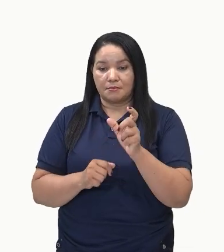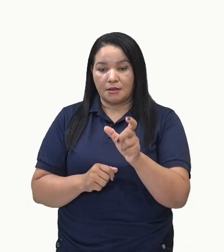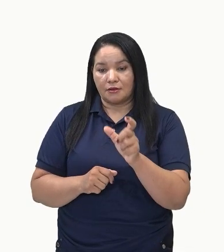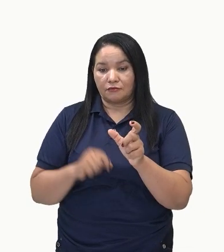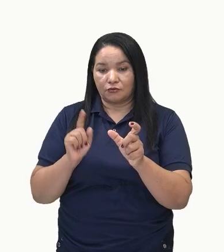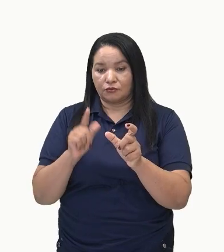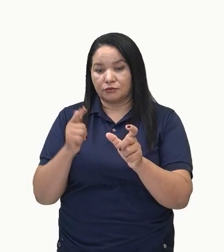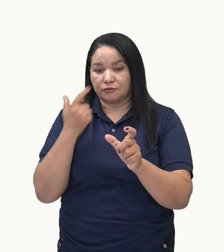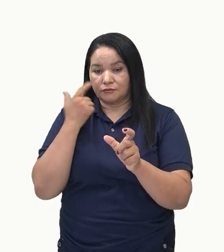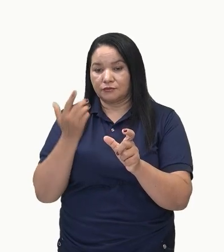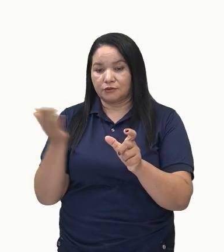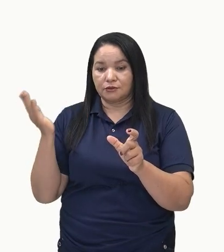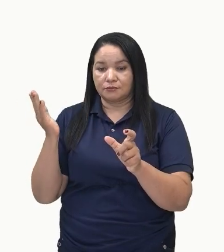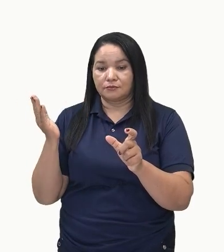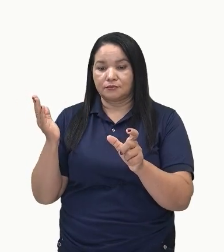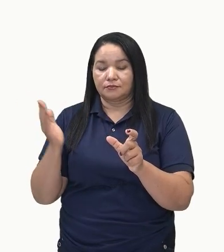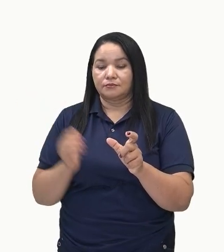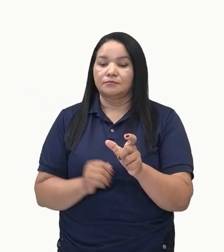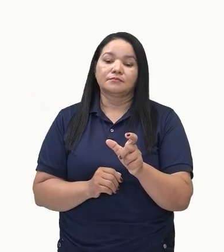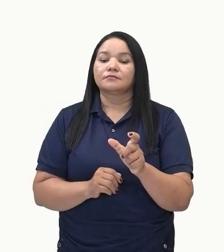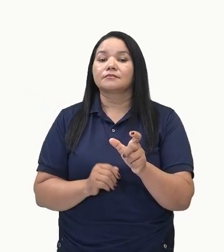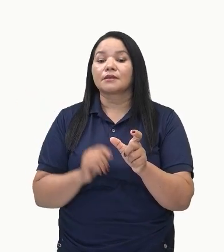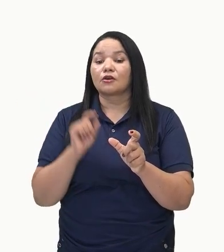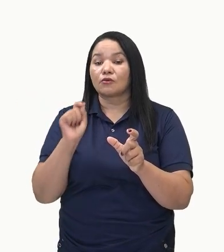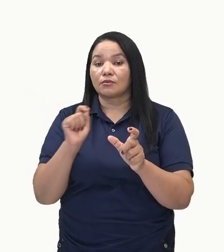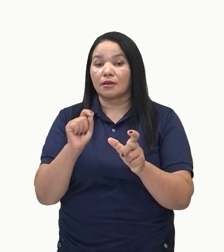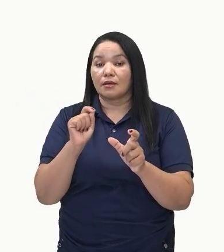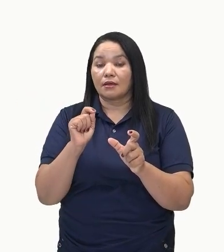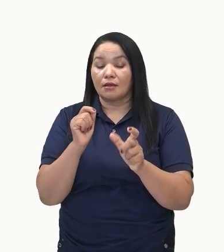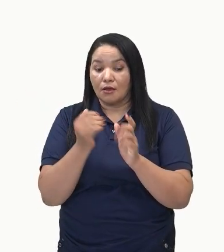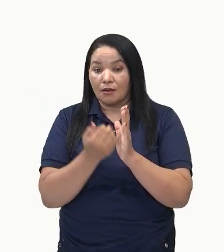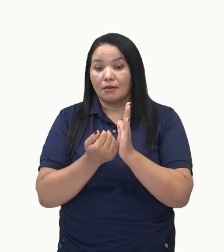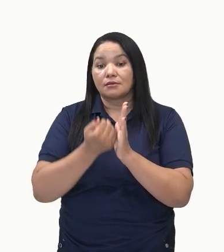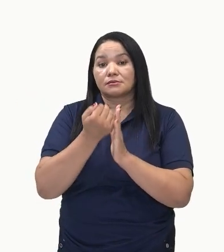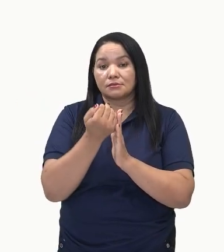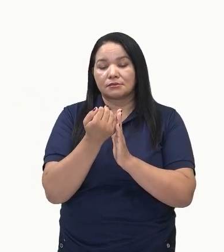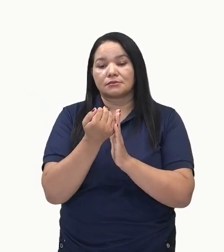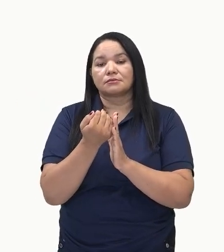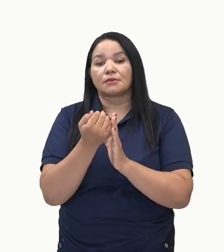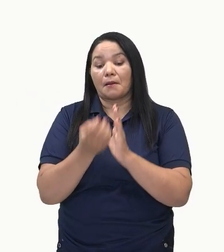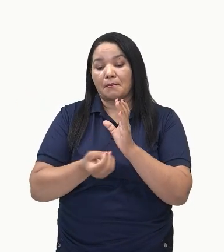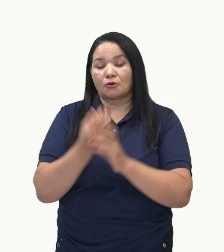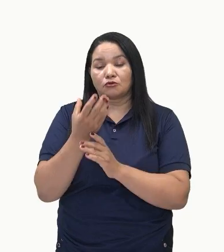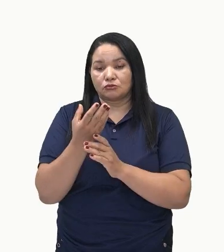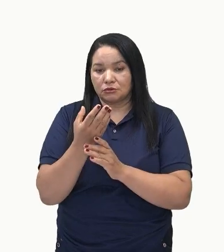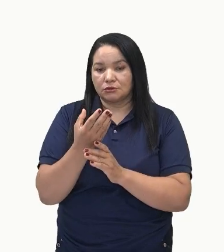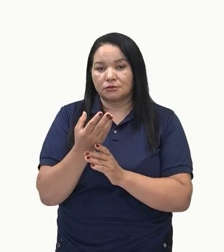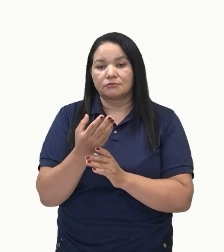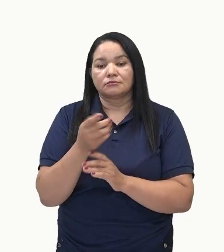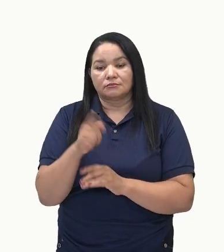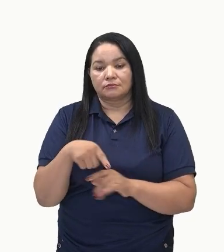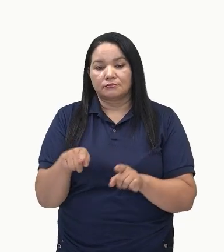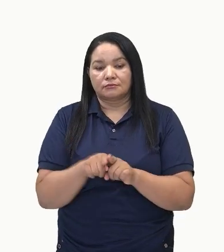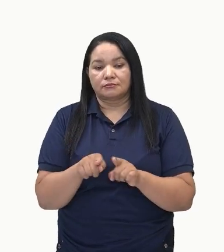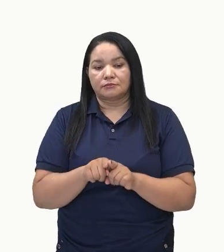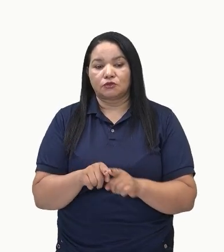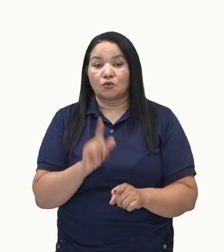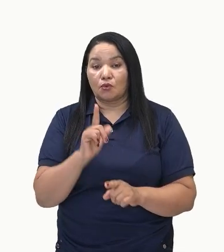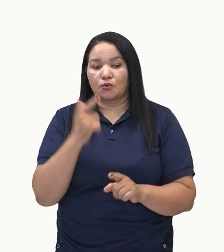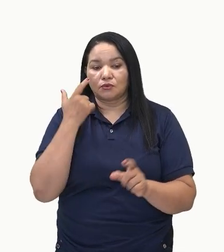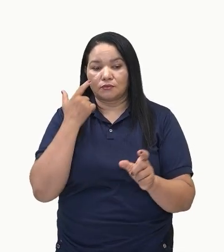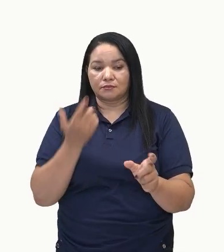vem de grow, que é crescer, tá? Produzir algo, por exemplo. Grow, então, é crescendo. Fast,